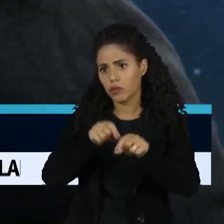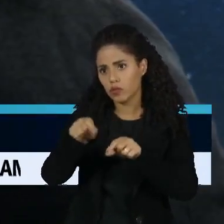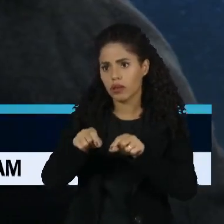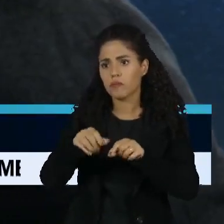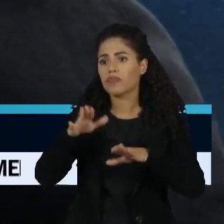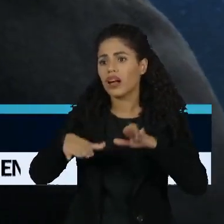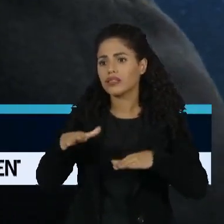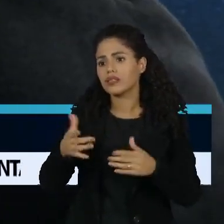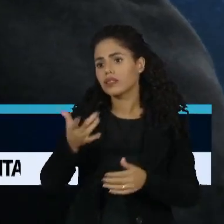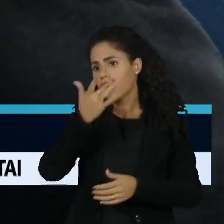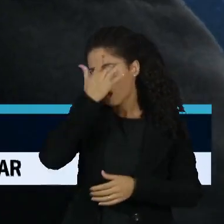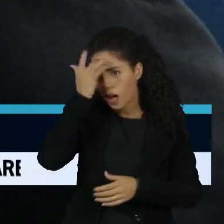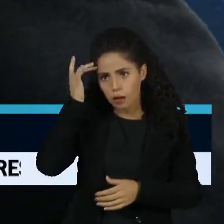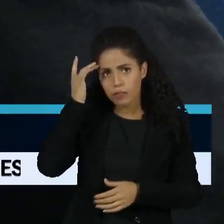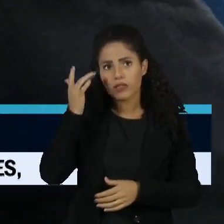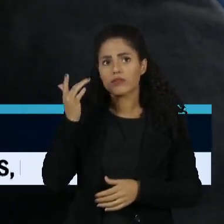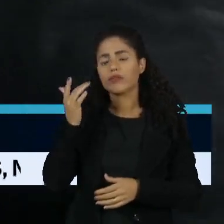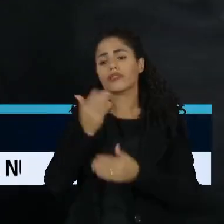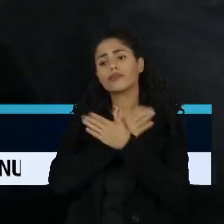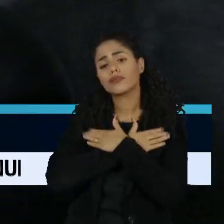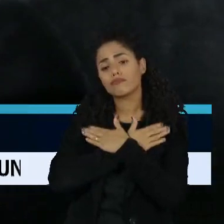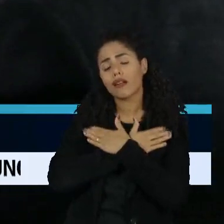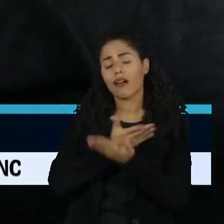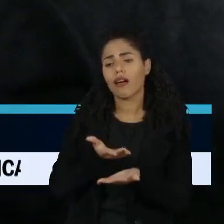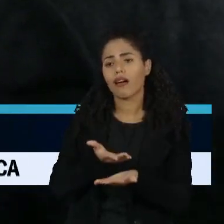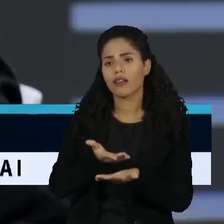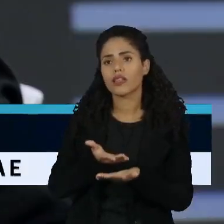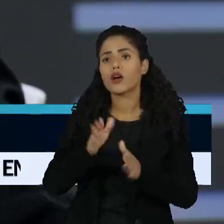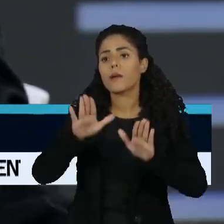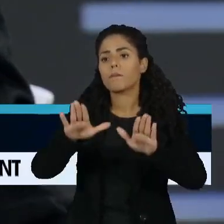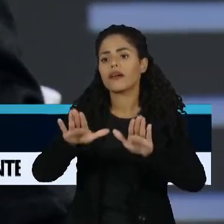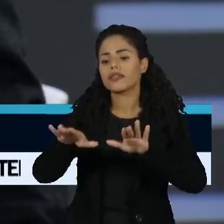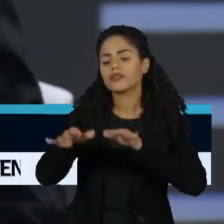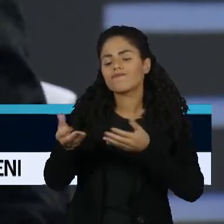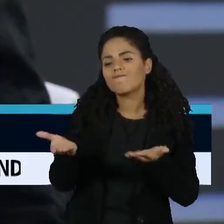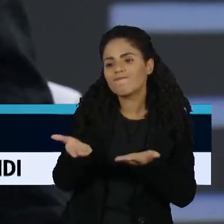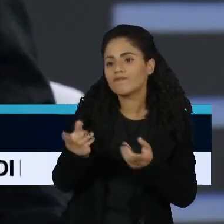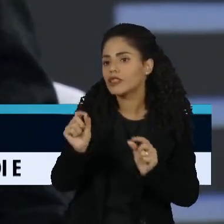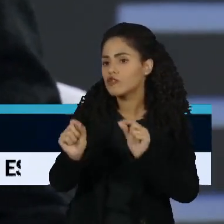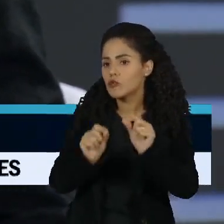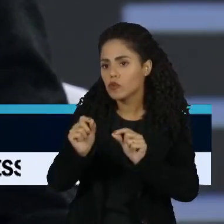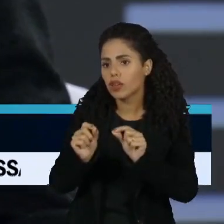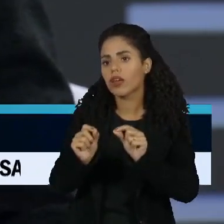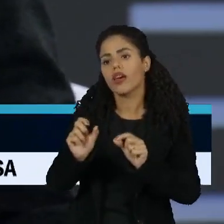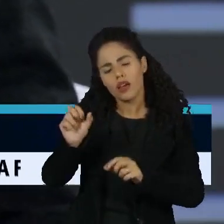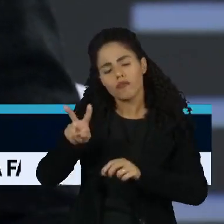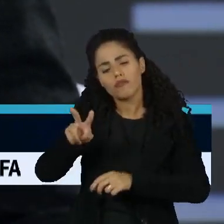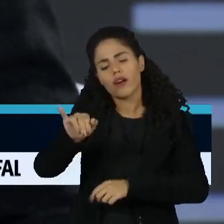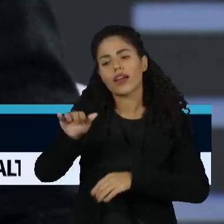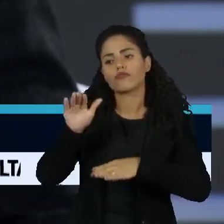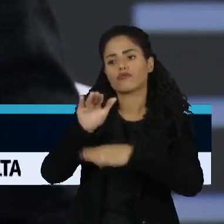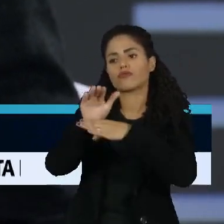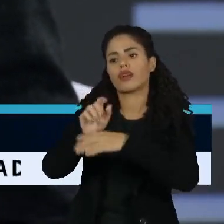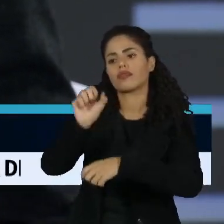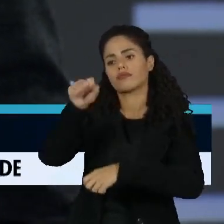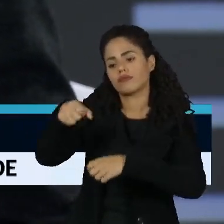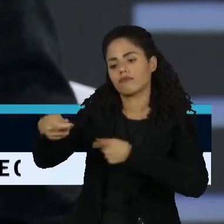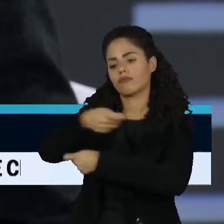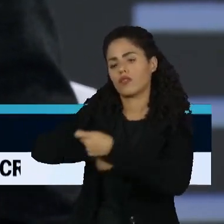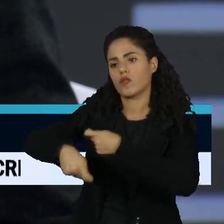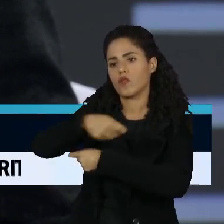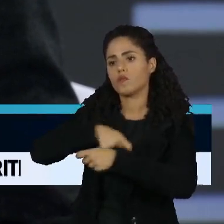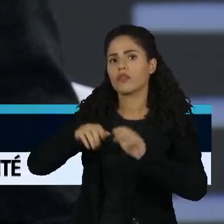emprego né então eu sei mas técnicamente sem dúvida nenhuma porque e eu acho que isso